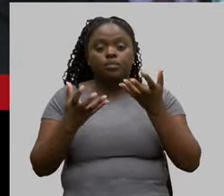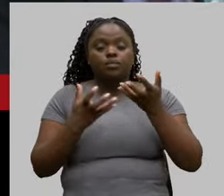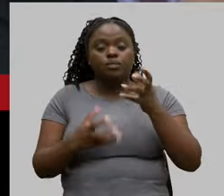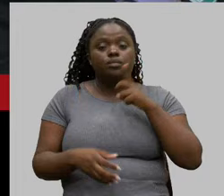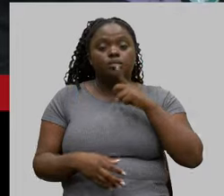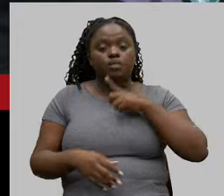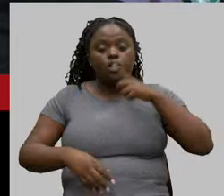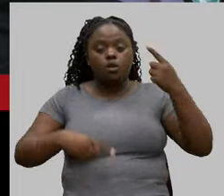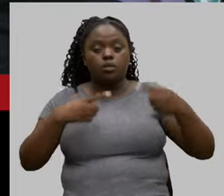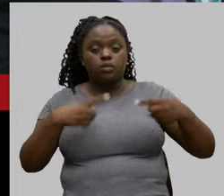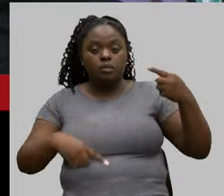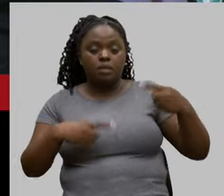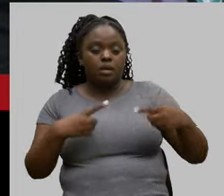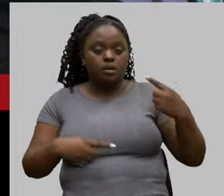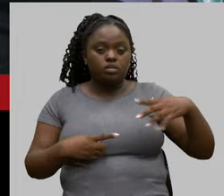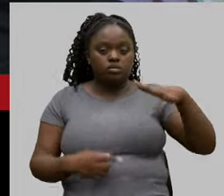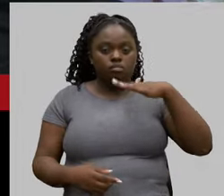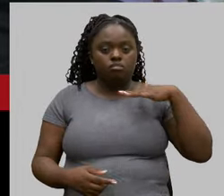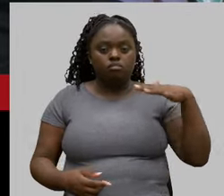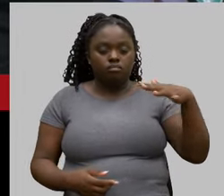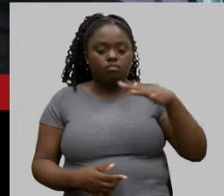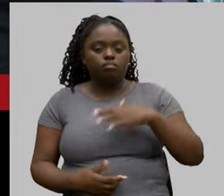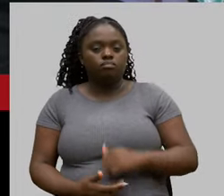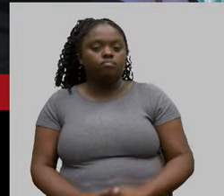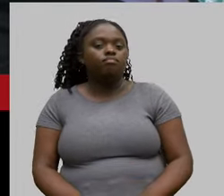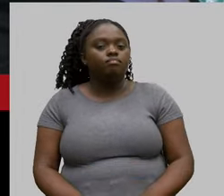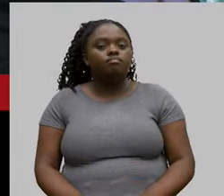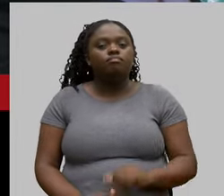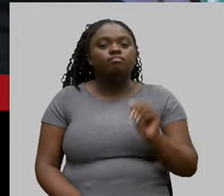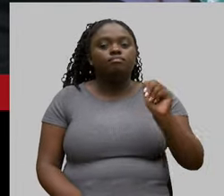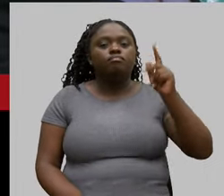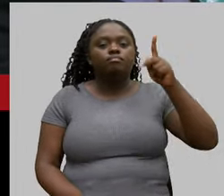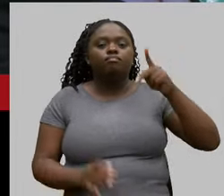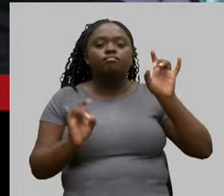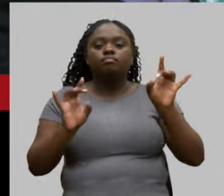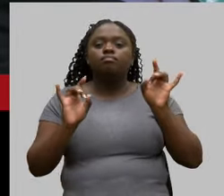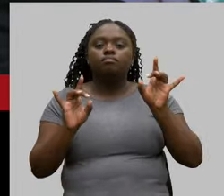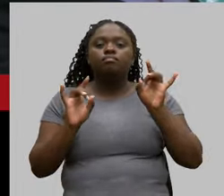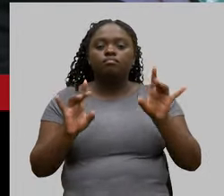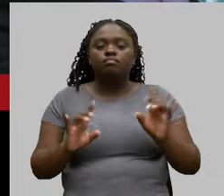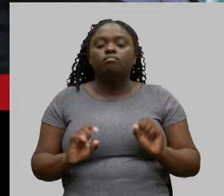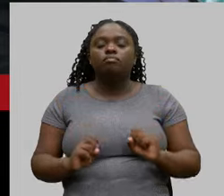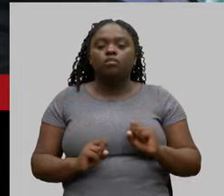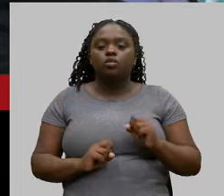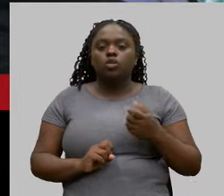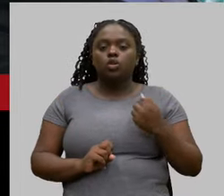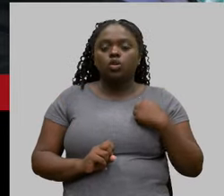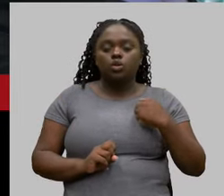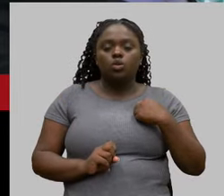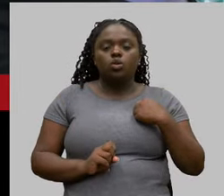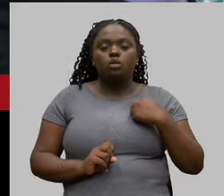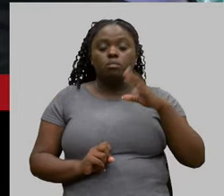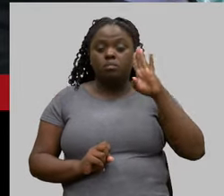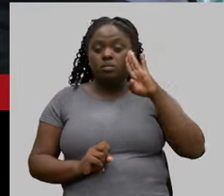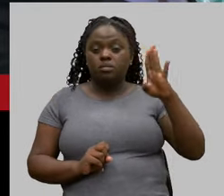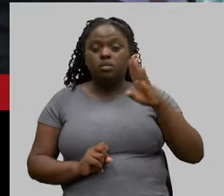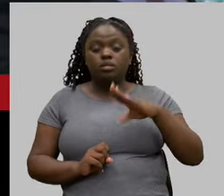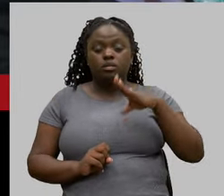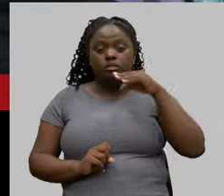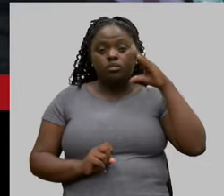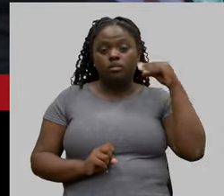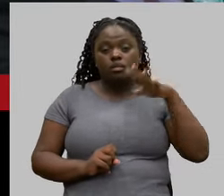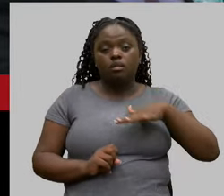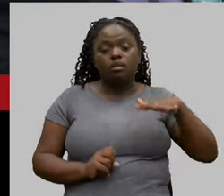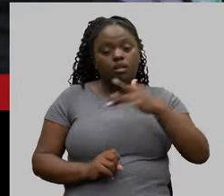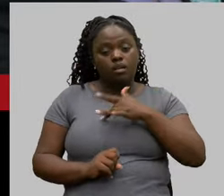debate sobre essa questão né do da aposentadoria especial esp especí ficamente dos servidores da área da saúde